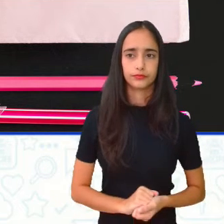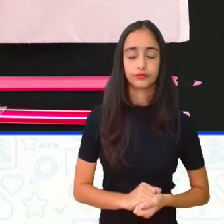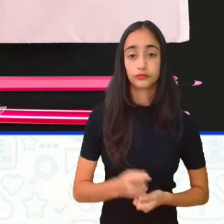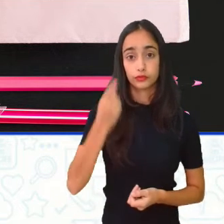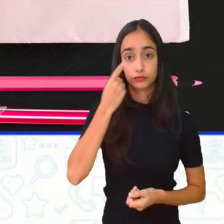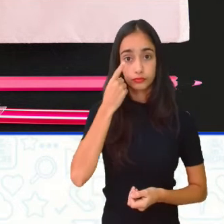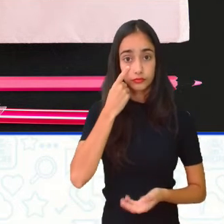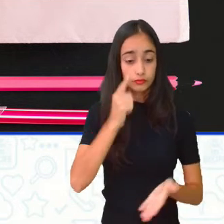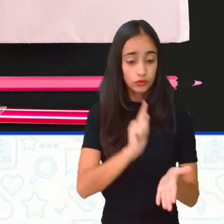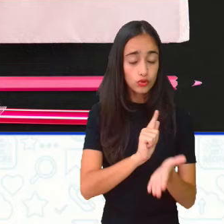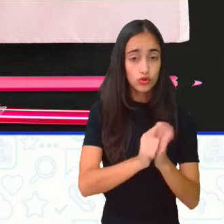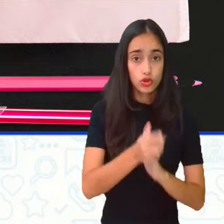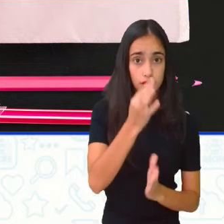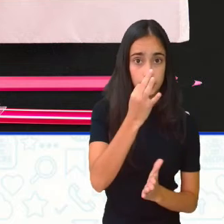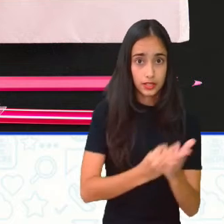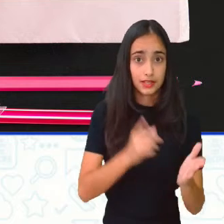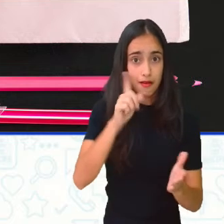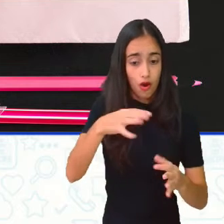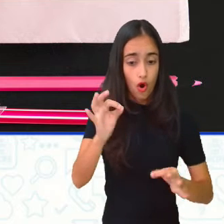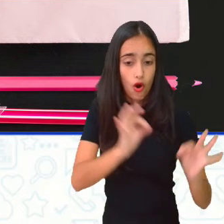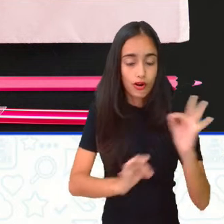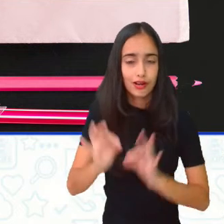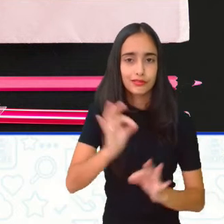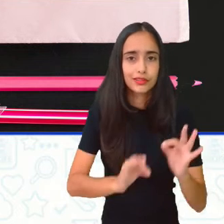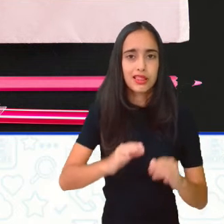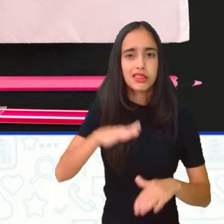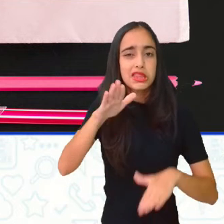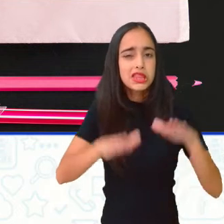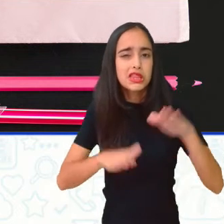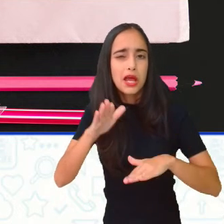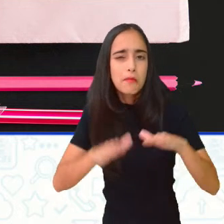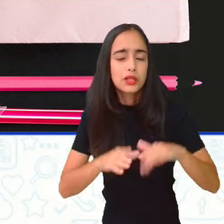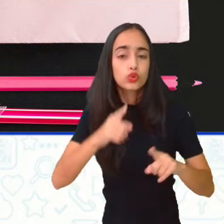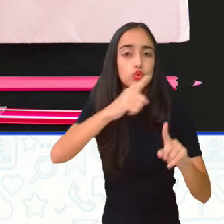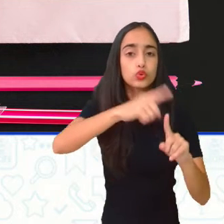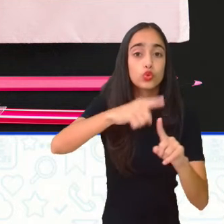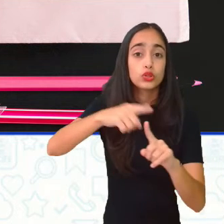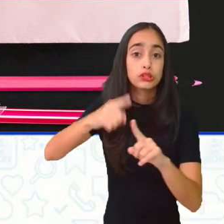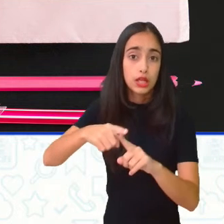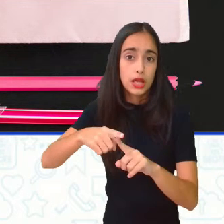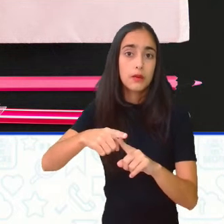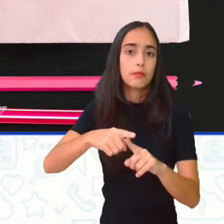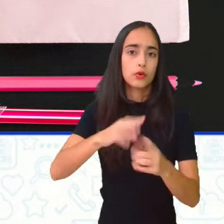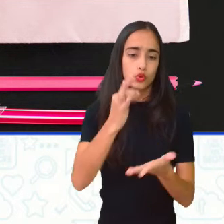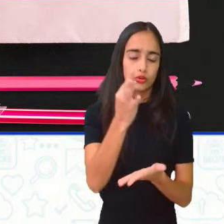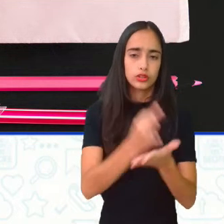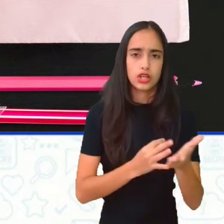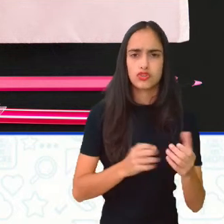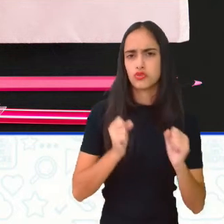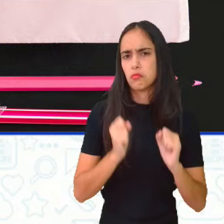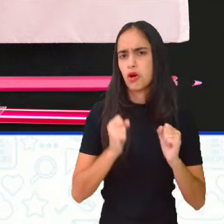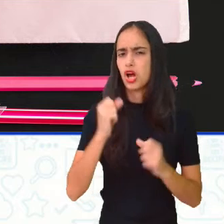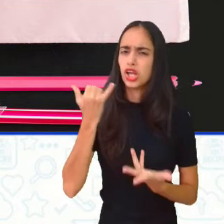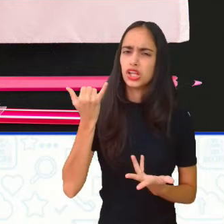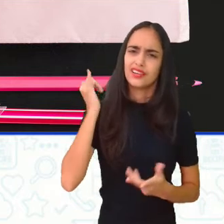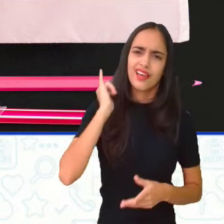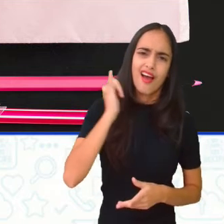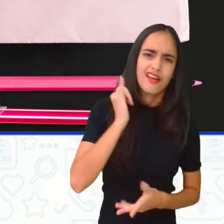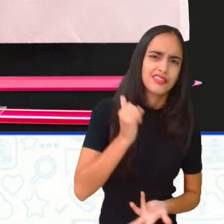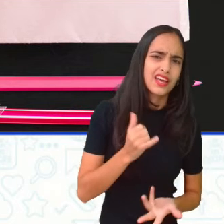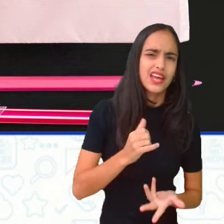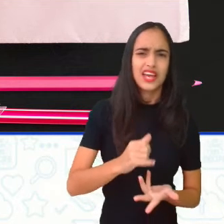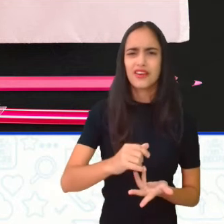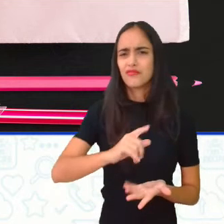textuais são organizados a depender da tipologia textual, lembra? Pode ser narrativo, pode ser injuntivo, pode